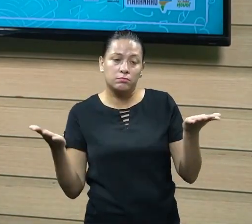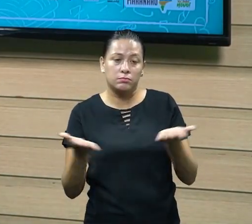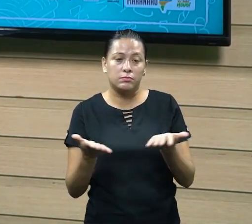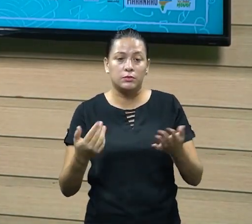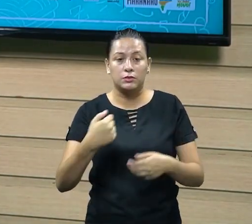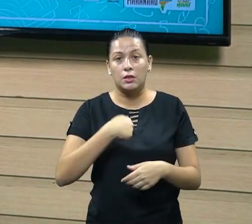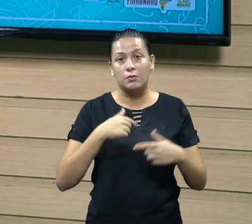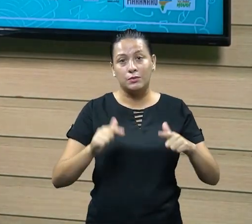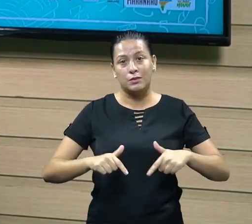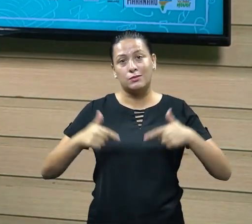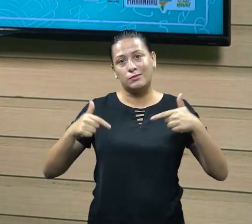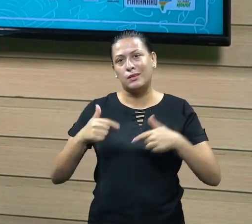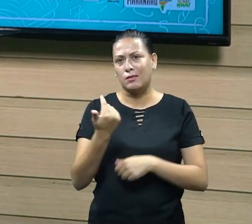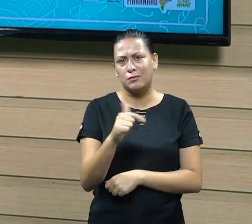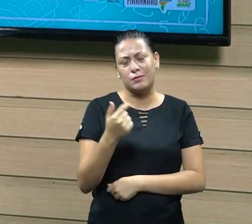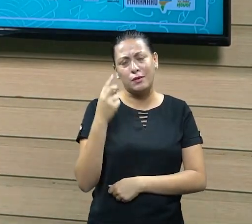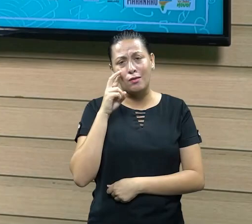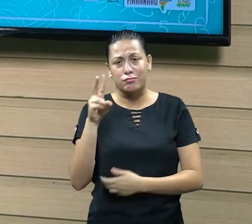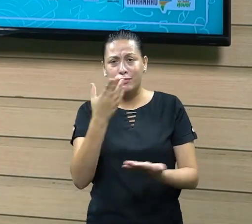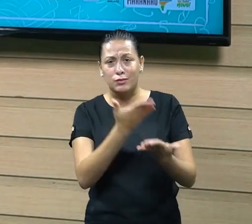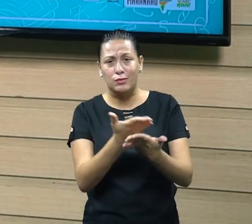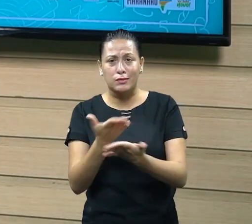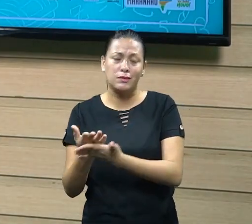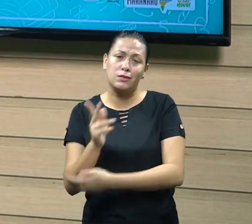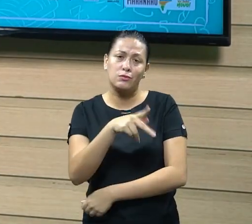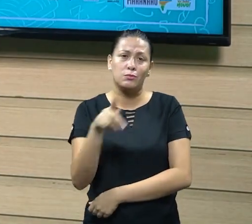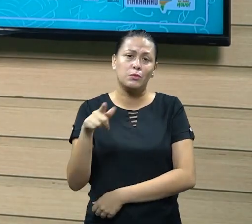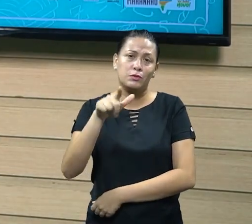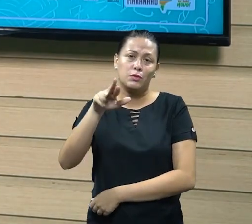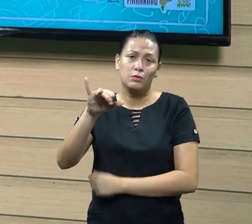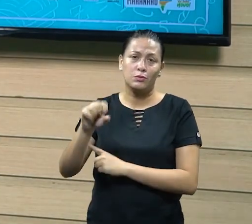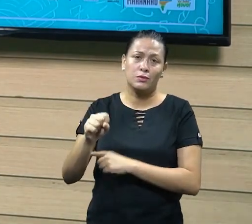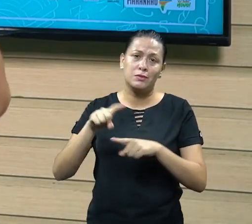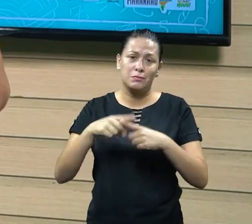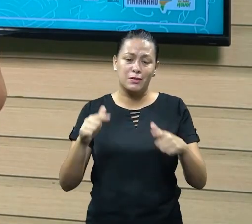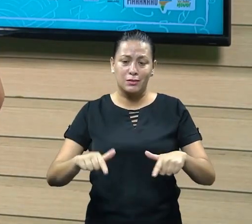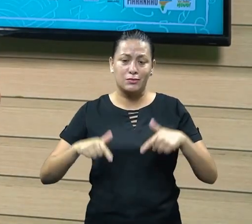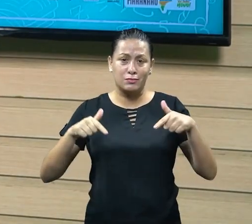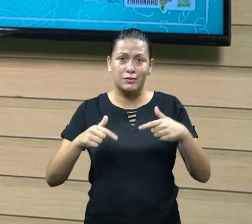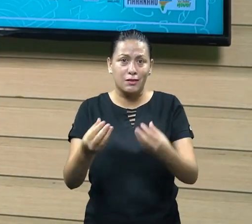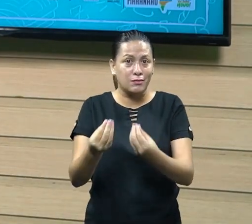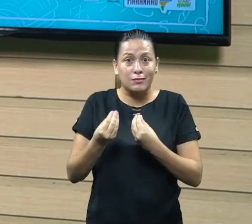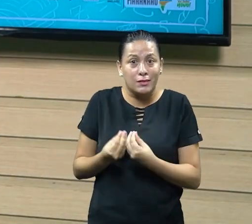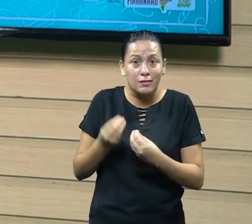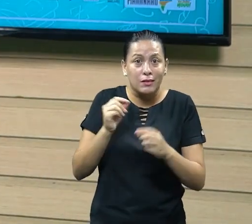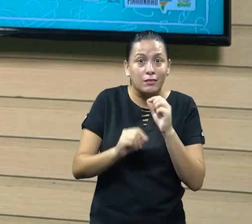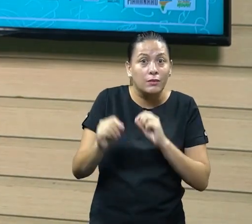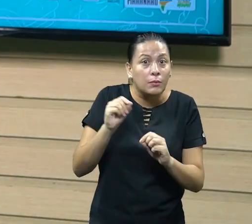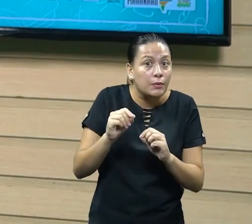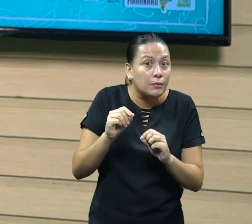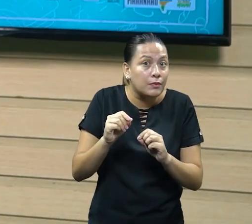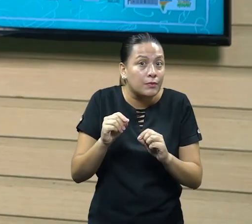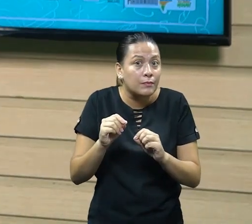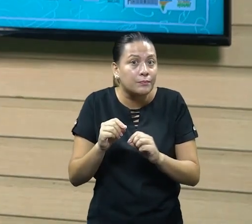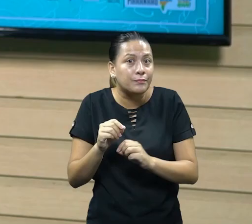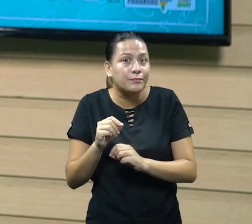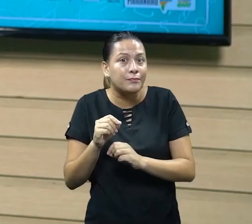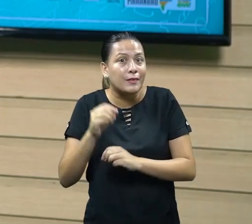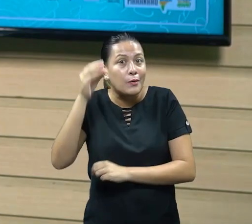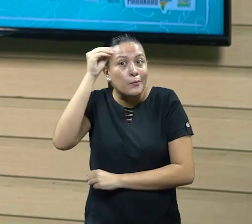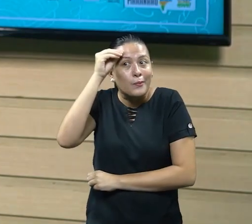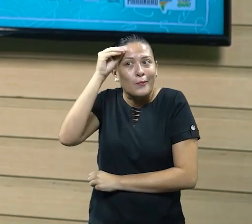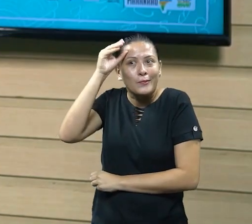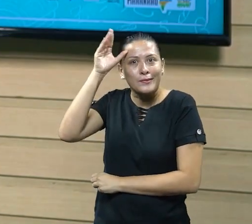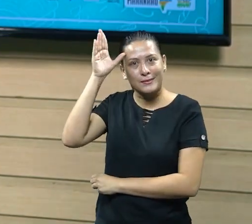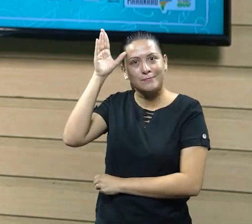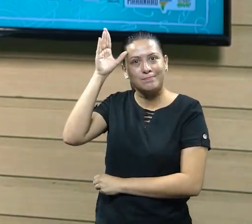assim, eu não vou ter um certificado, eu assisti todas as aulas do professor Luiz Guterres e eu não vou receber um certificado. Teu maior certificado não é o papel, jovem, é o que está aqui na tua